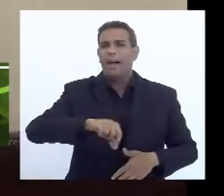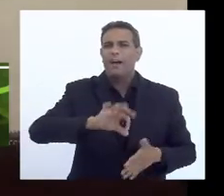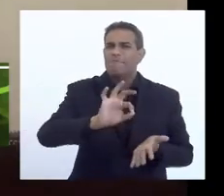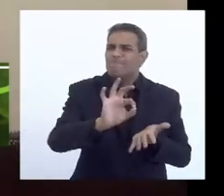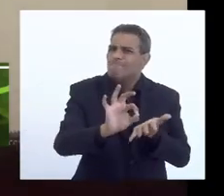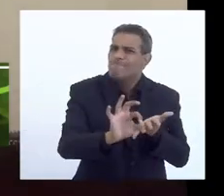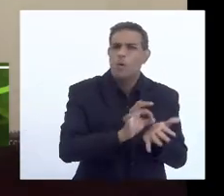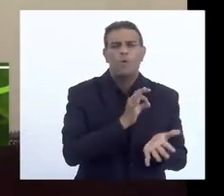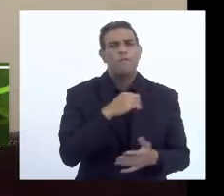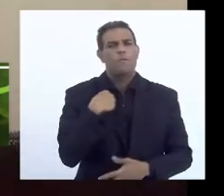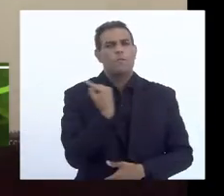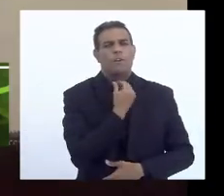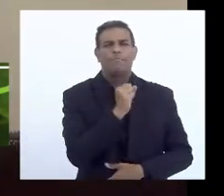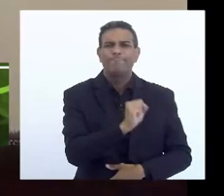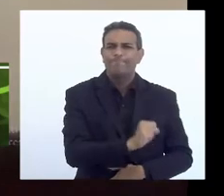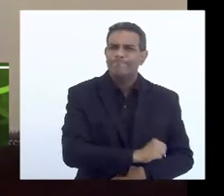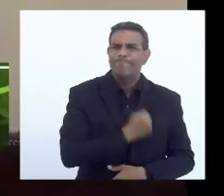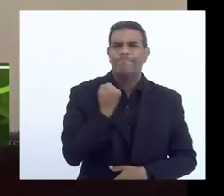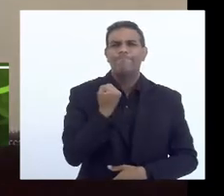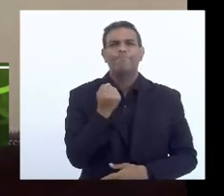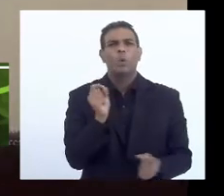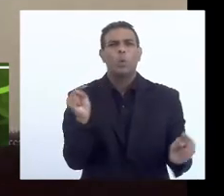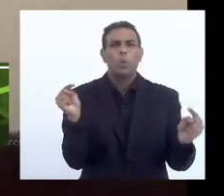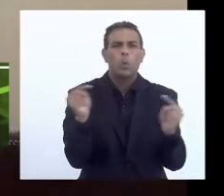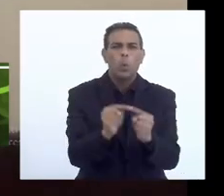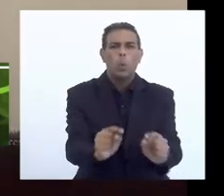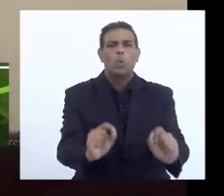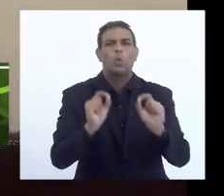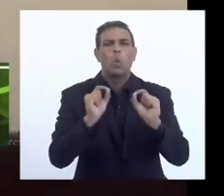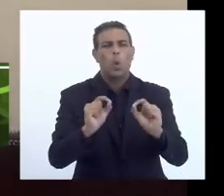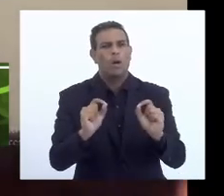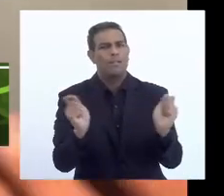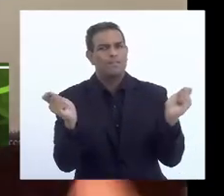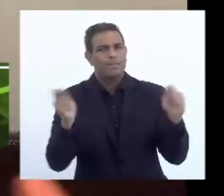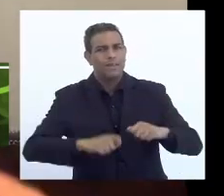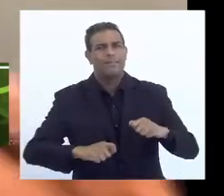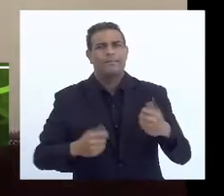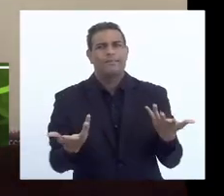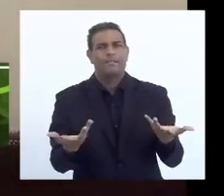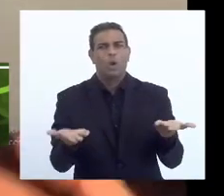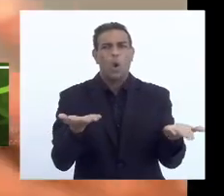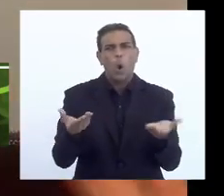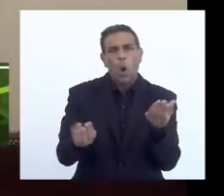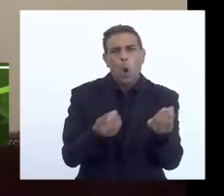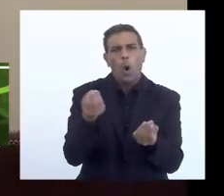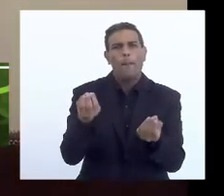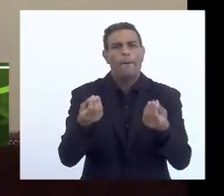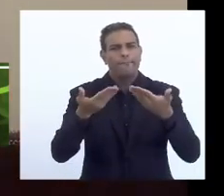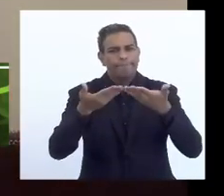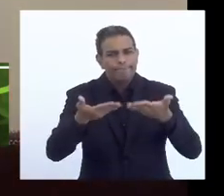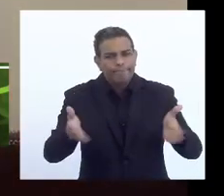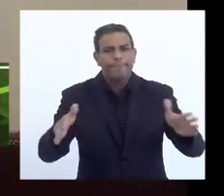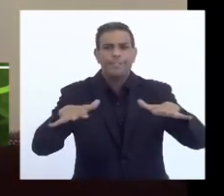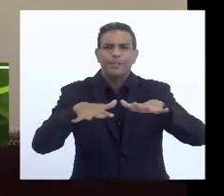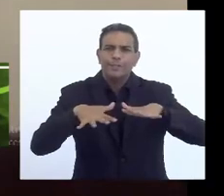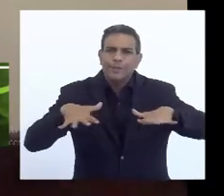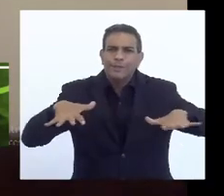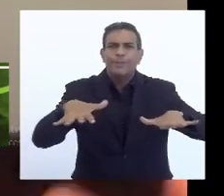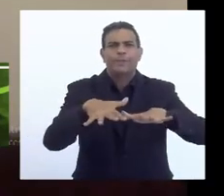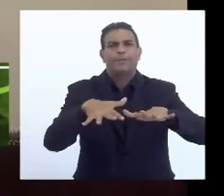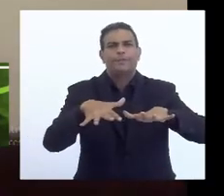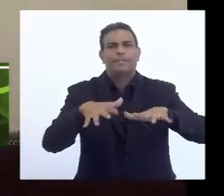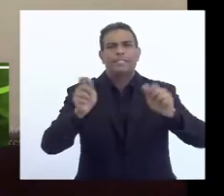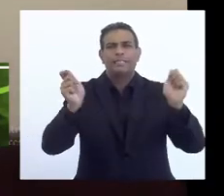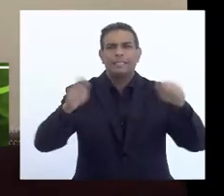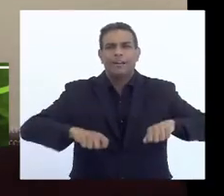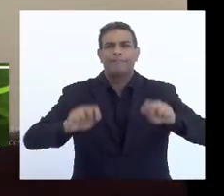e ela é absolutamente... Ela é estabelecida na dimensão